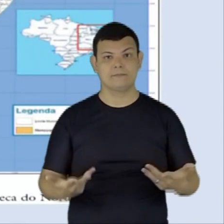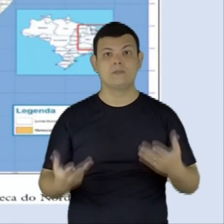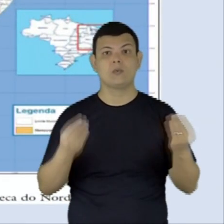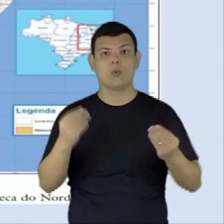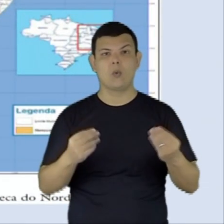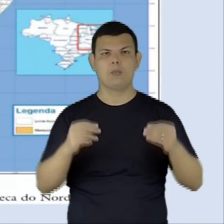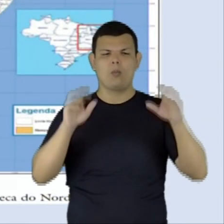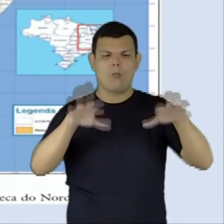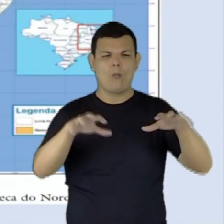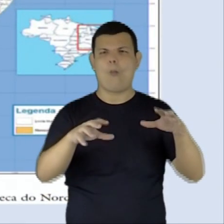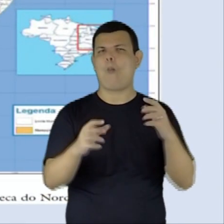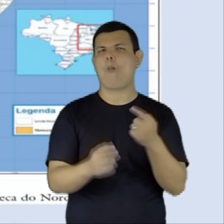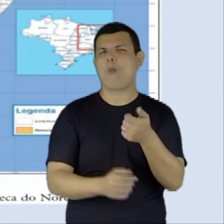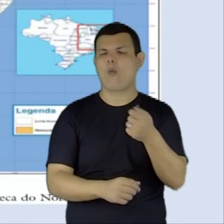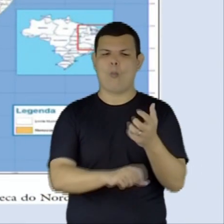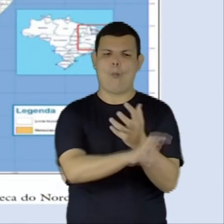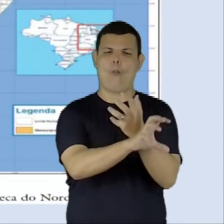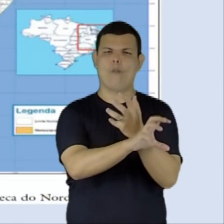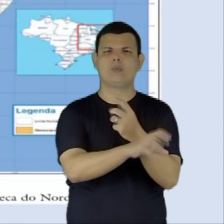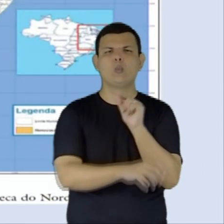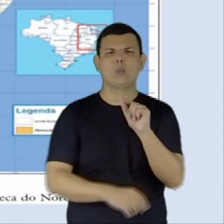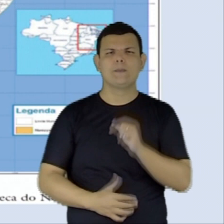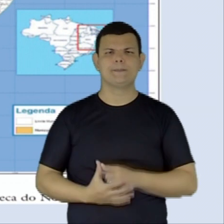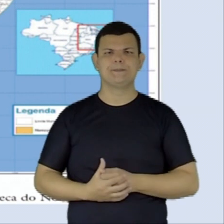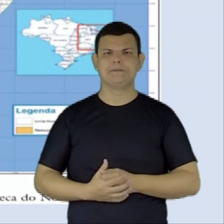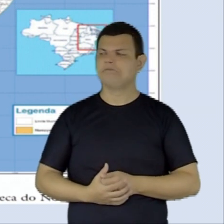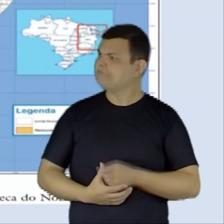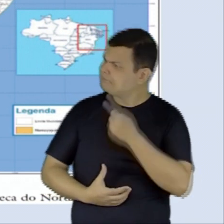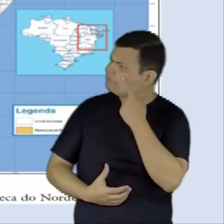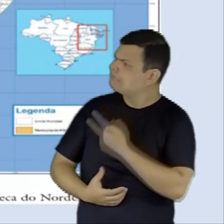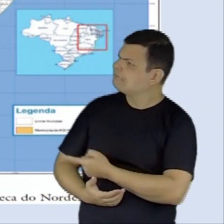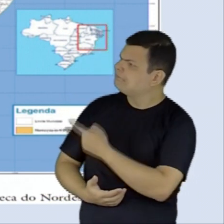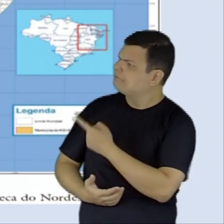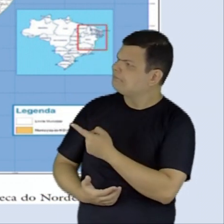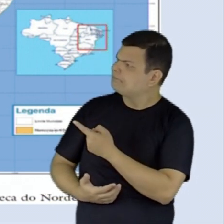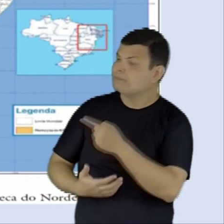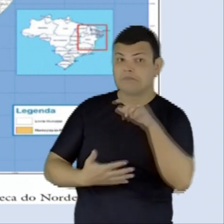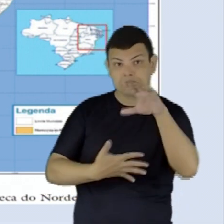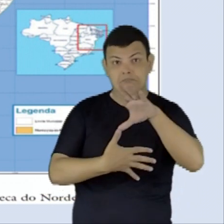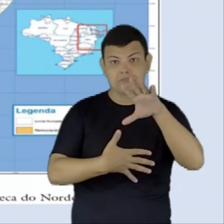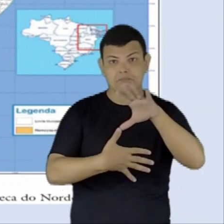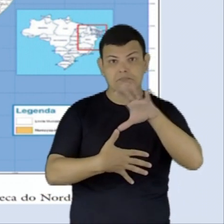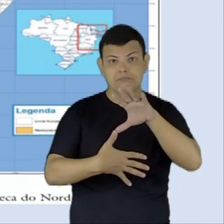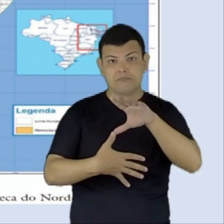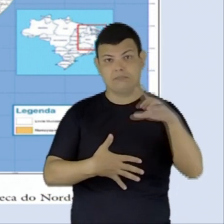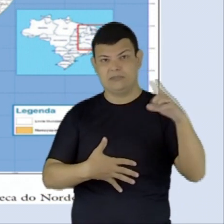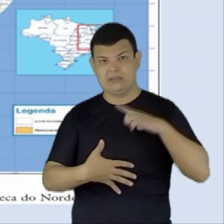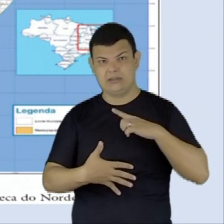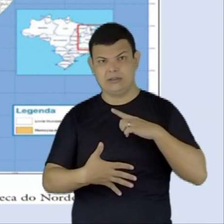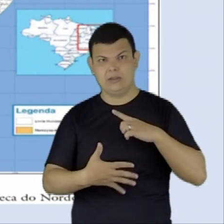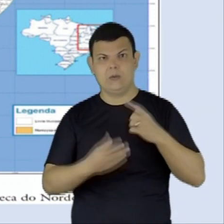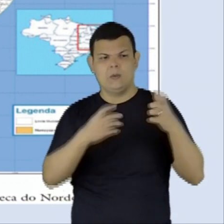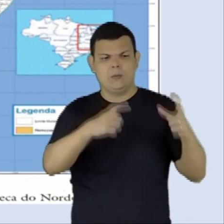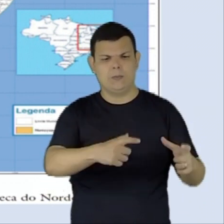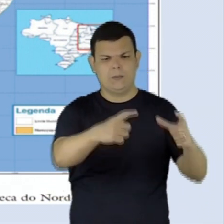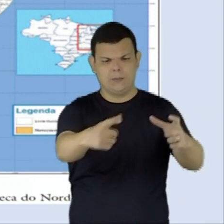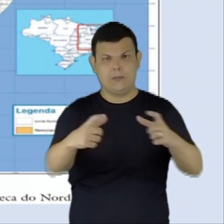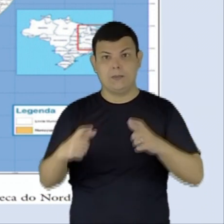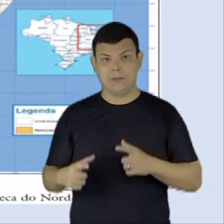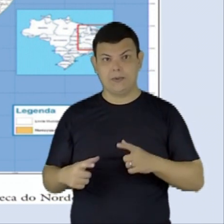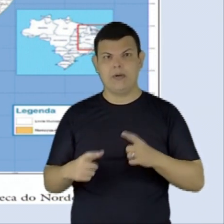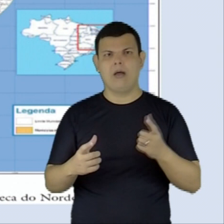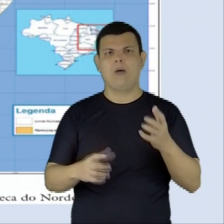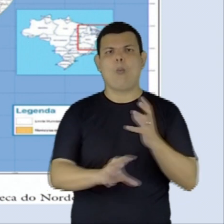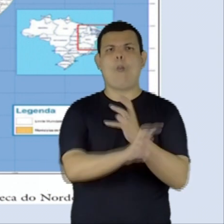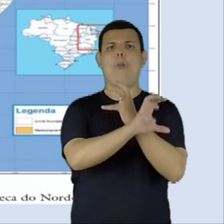secas. Então vamos entender o que é isso. O nosso mapa aqui mostra a área de abrangência da seca na região